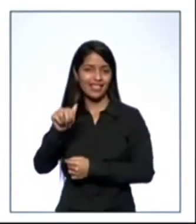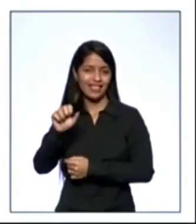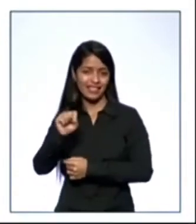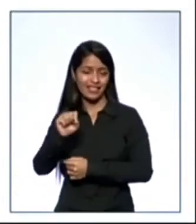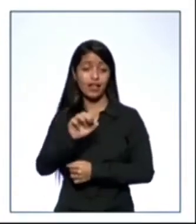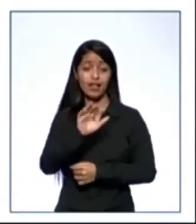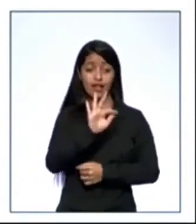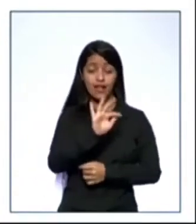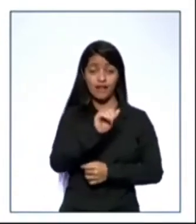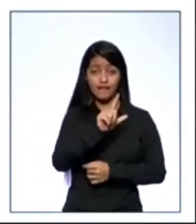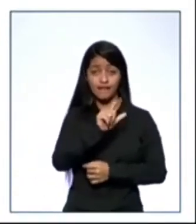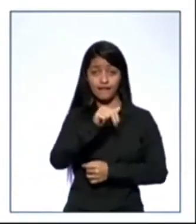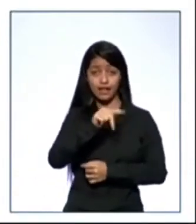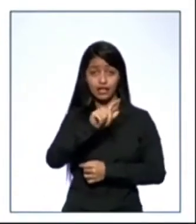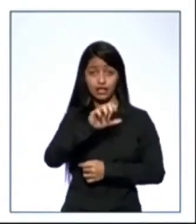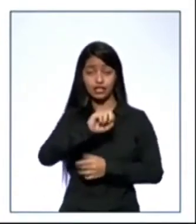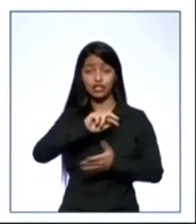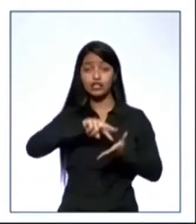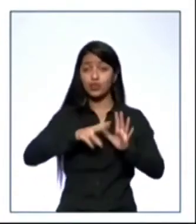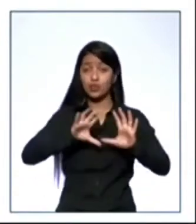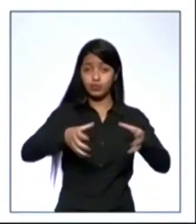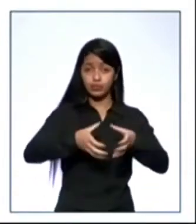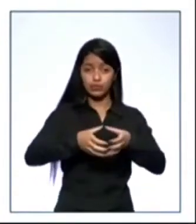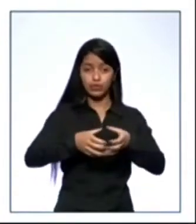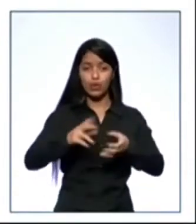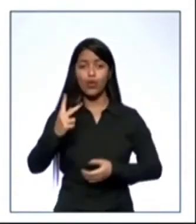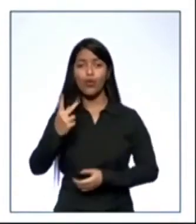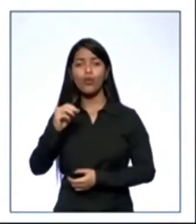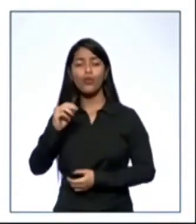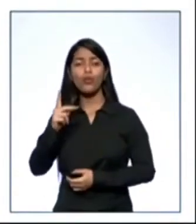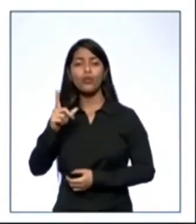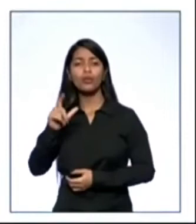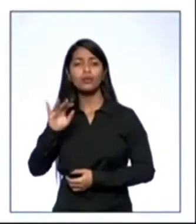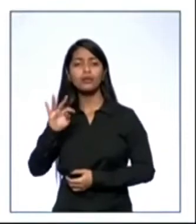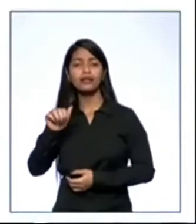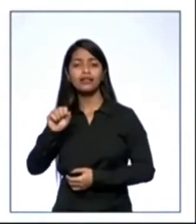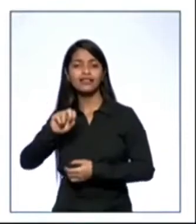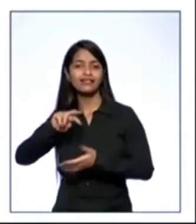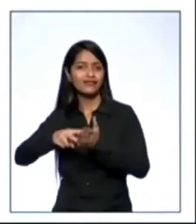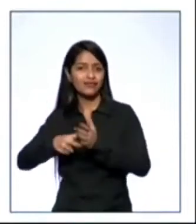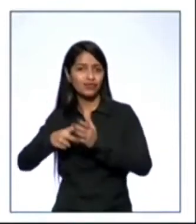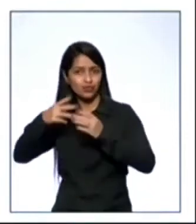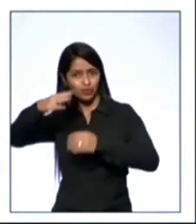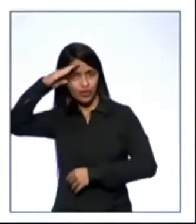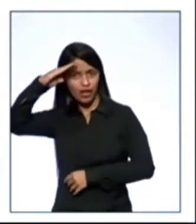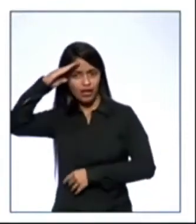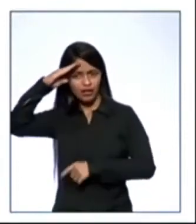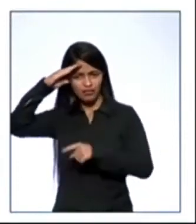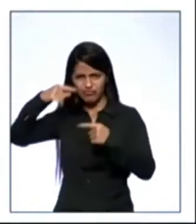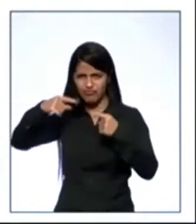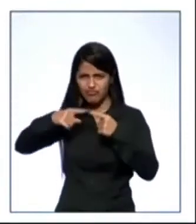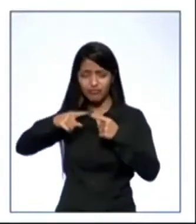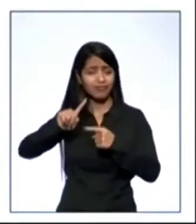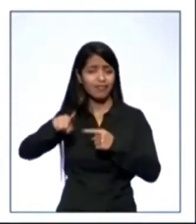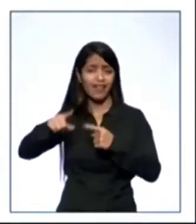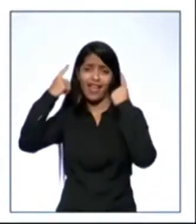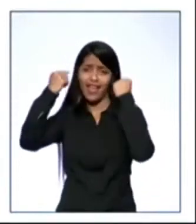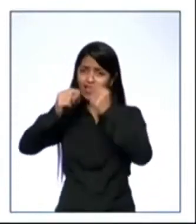hoplita é o soldado. Ou seja, se ele está falando de falange hoplita, não pode ser, porque isso é grego, não romano. C, que é a